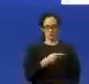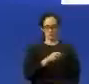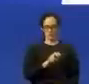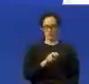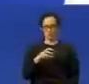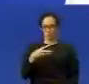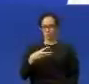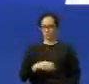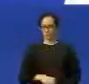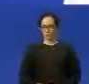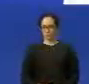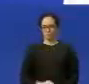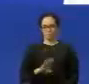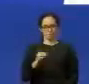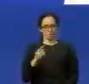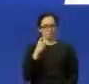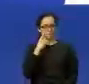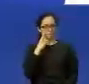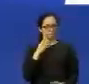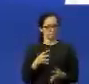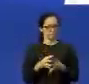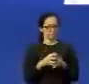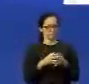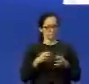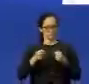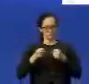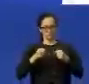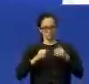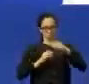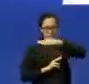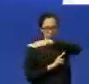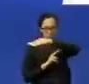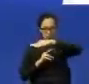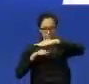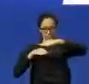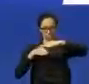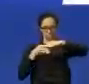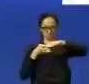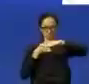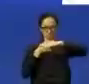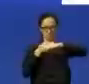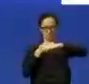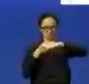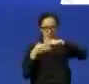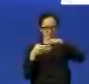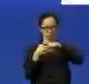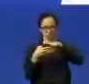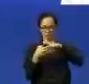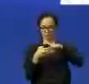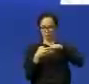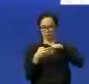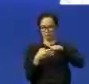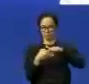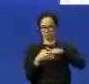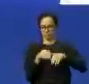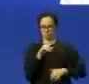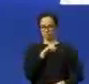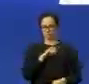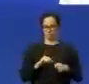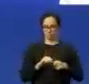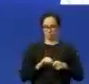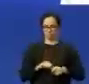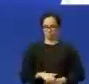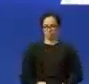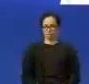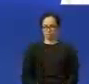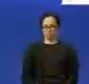153 é aquela que diz que o caminhão entala no viaduto, né? No caso, pelo fato de ser um pouco alto aí com relação ao vão do